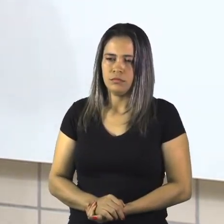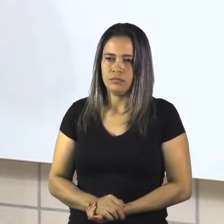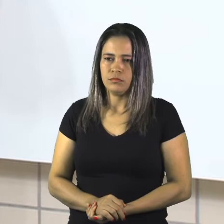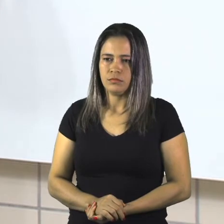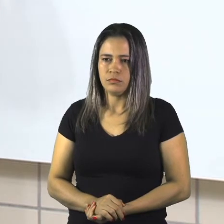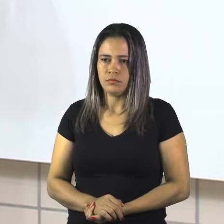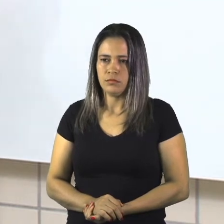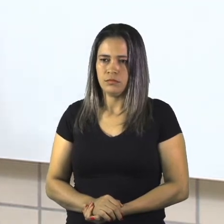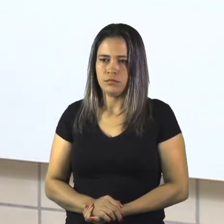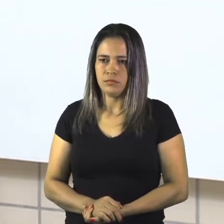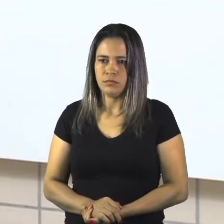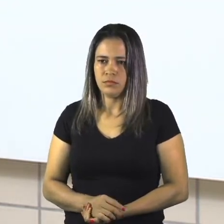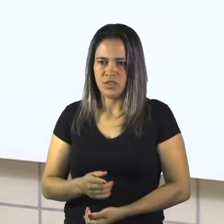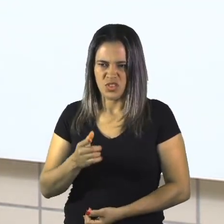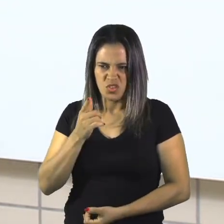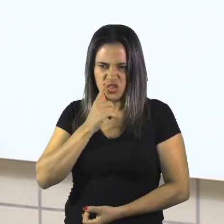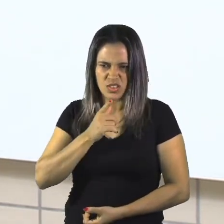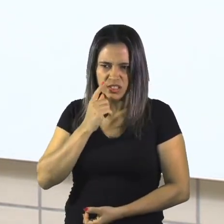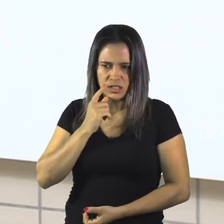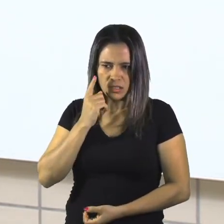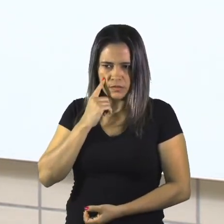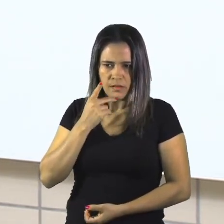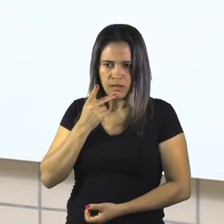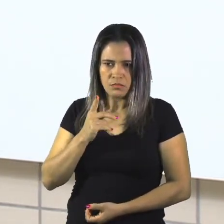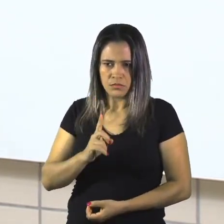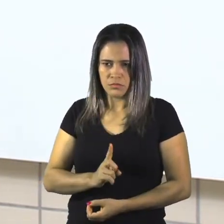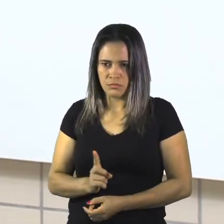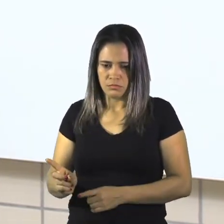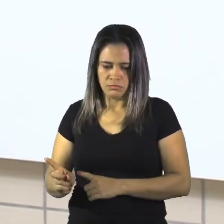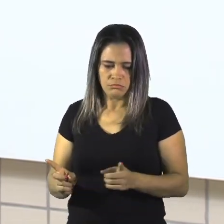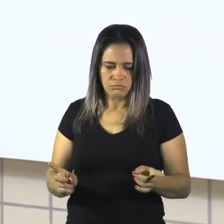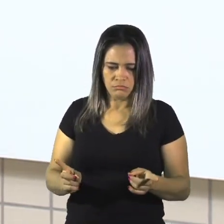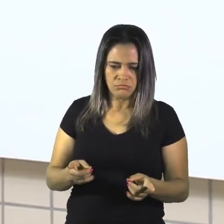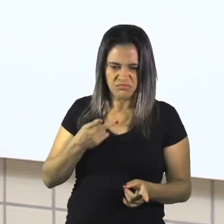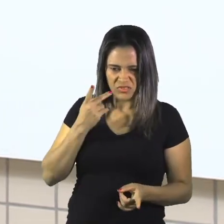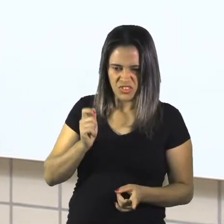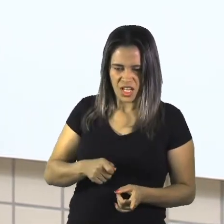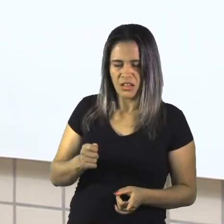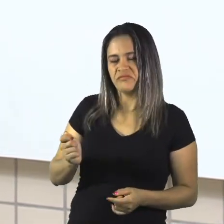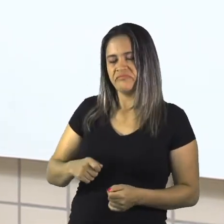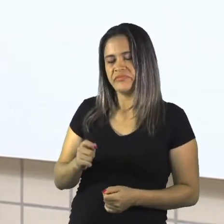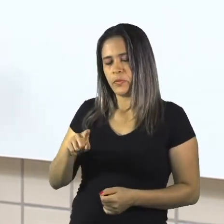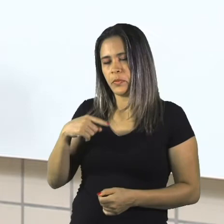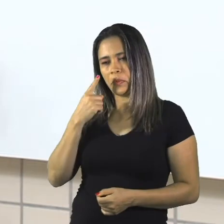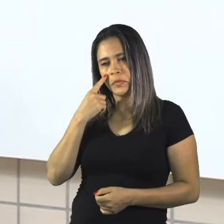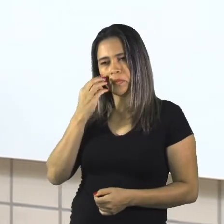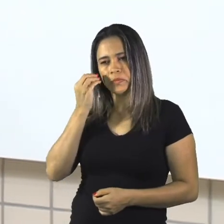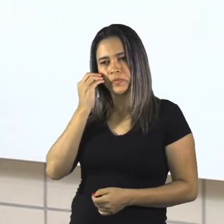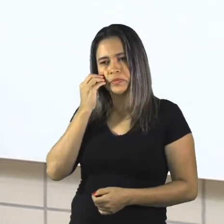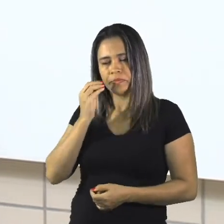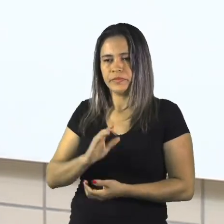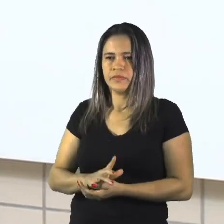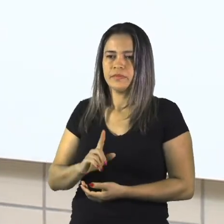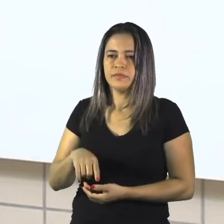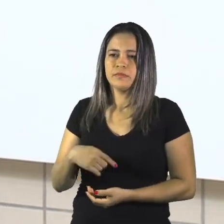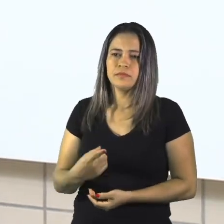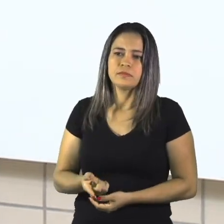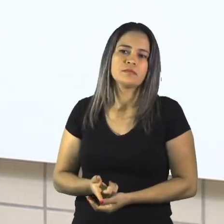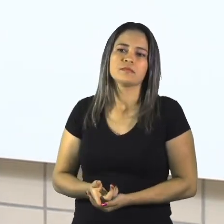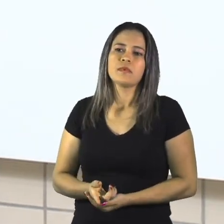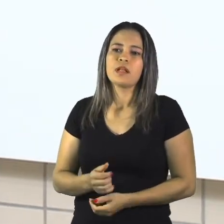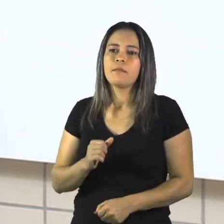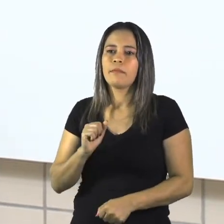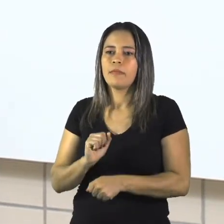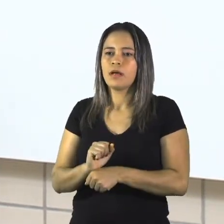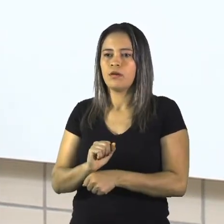o sentido e a direção bem aqui dele, né? Talvez a gente tente depois, né? E agora, depois que ele parou lá